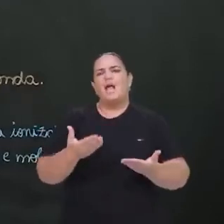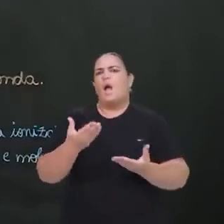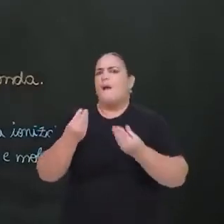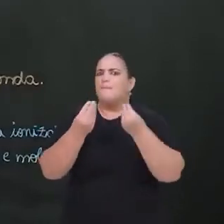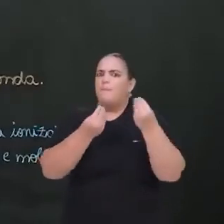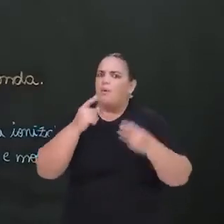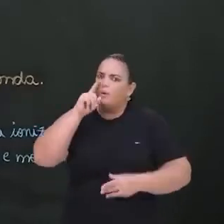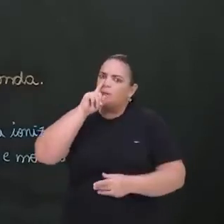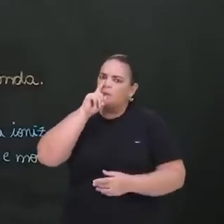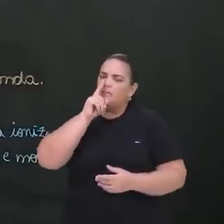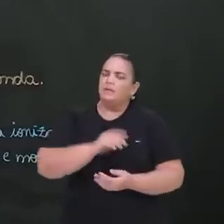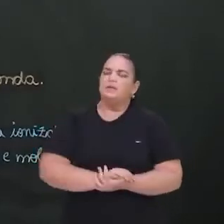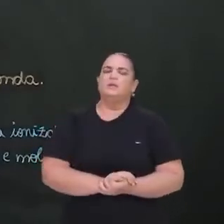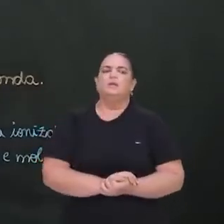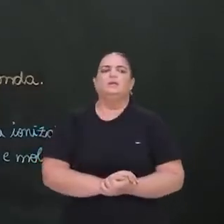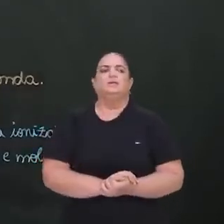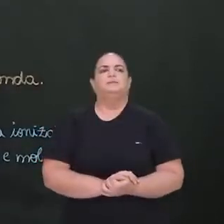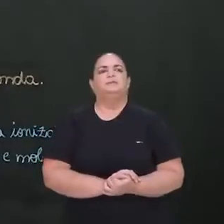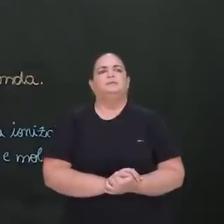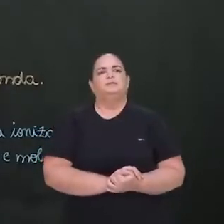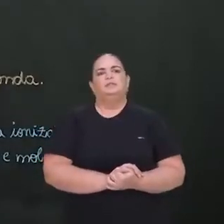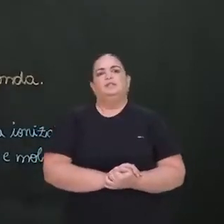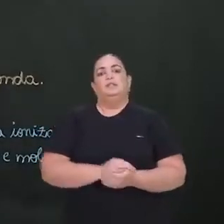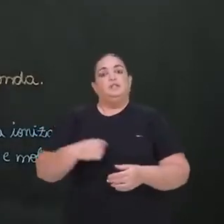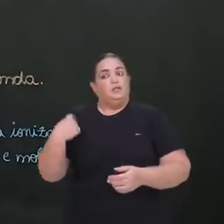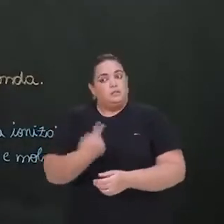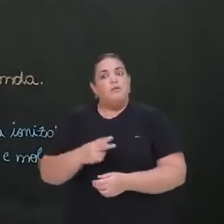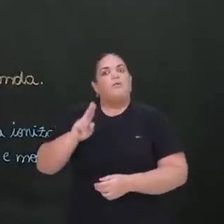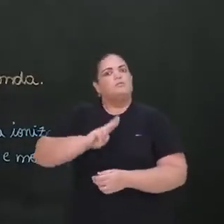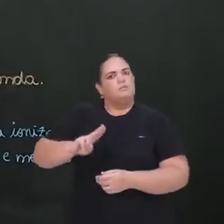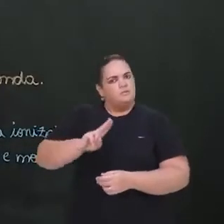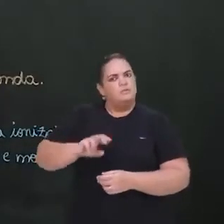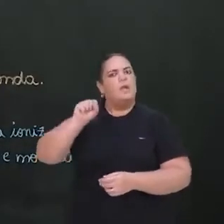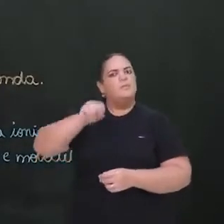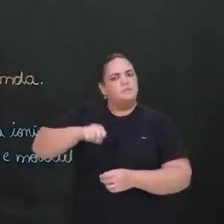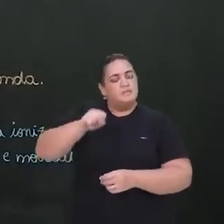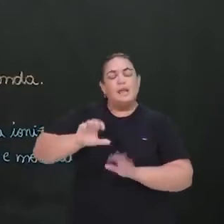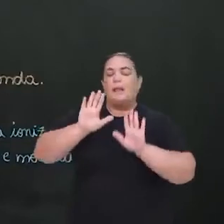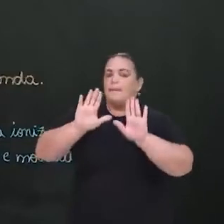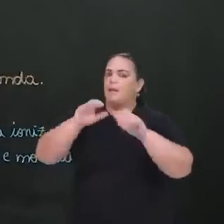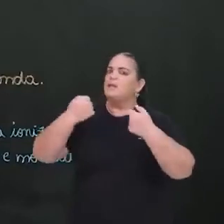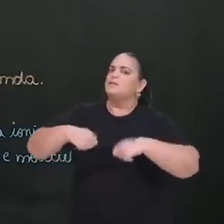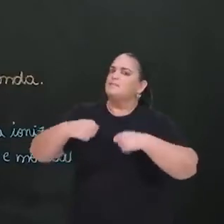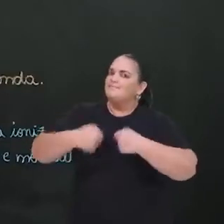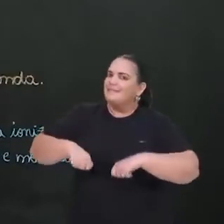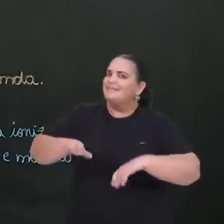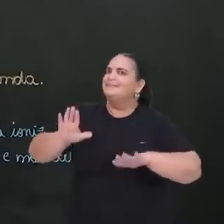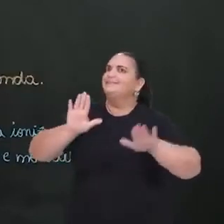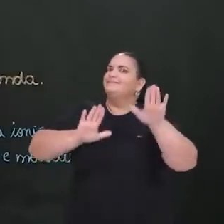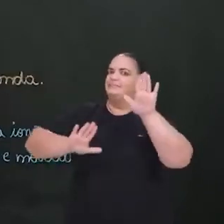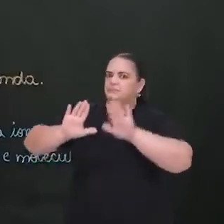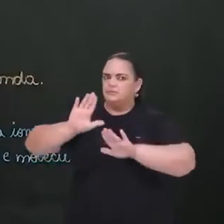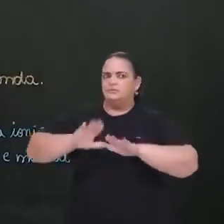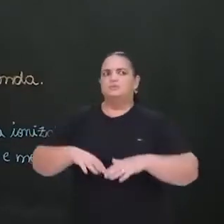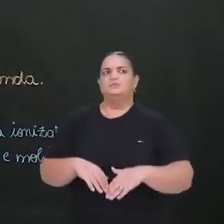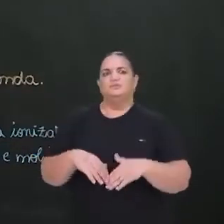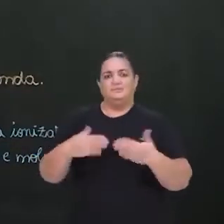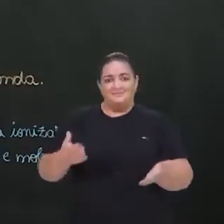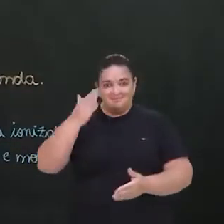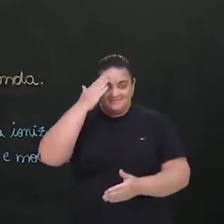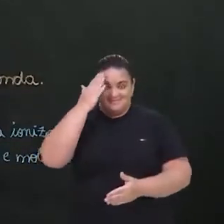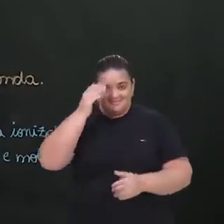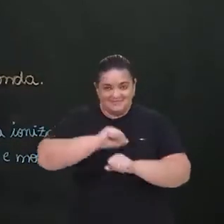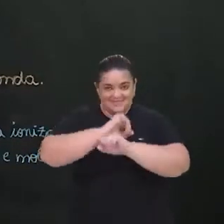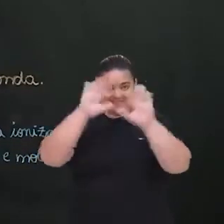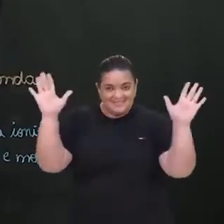danosa. A gente consegue fazer utilidades úteis dela, porém, tem que se ter muitíssimo cuidado. Entendeu